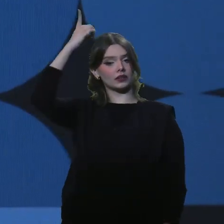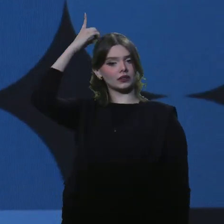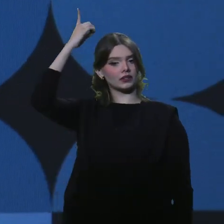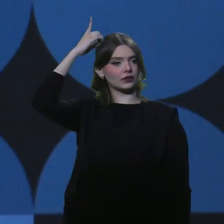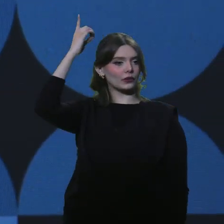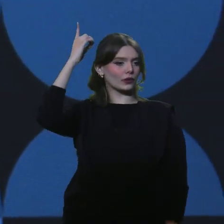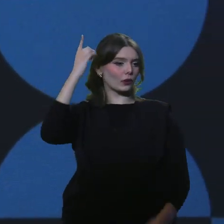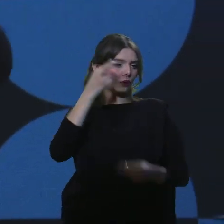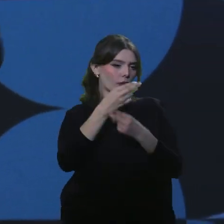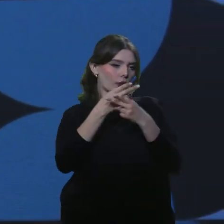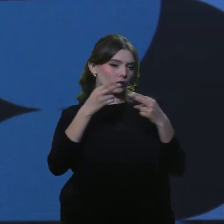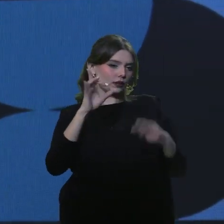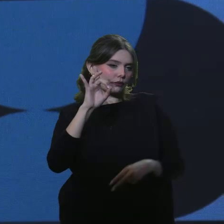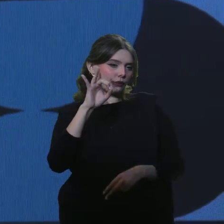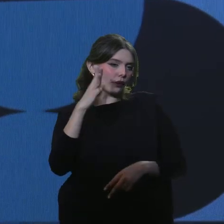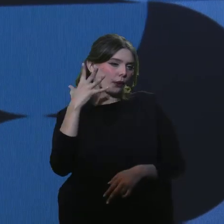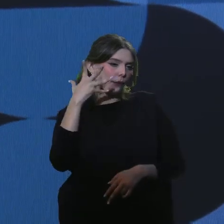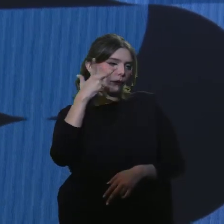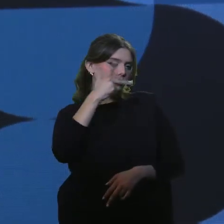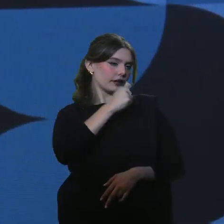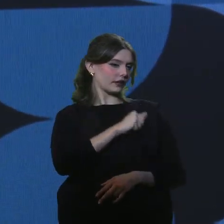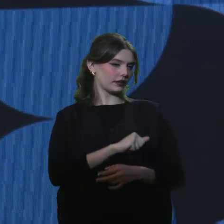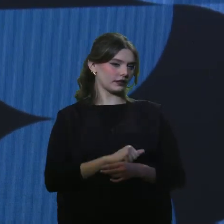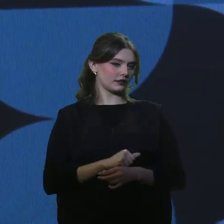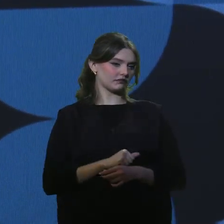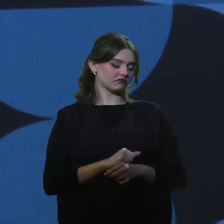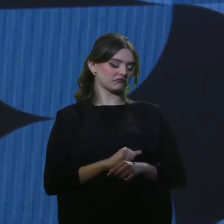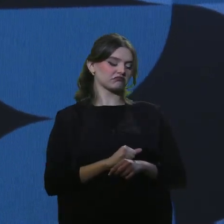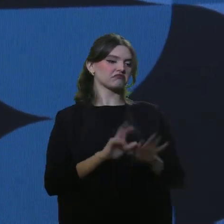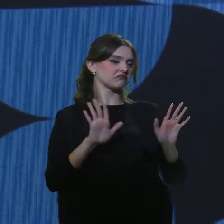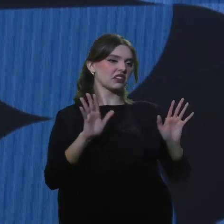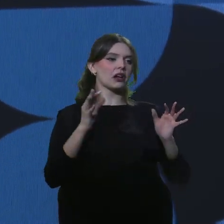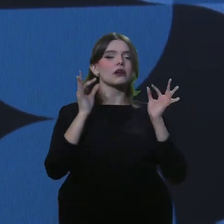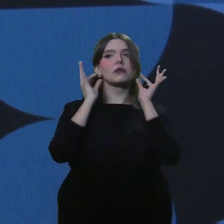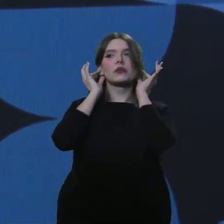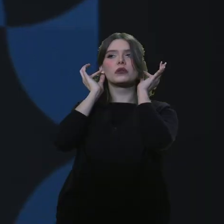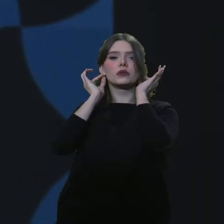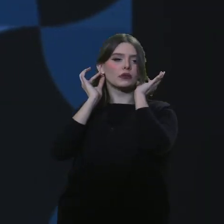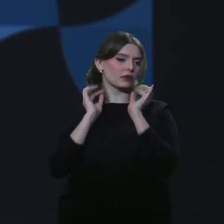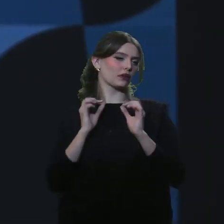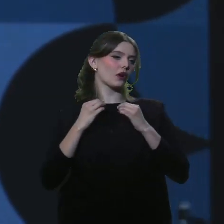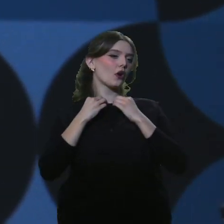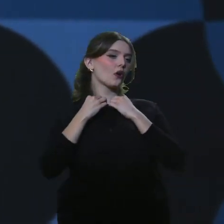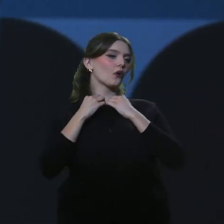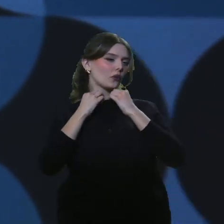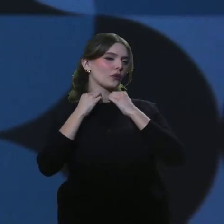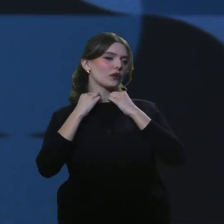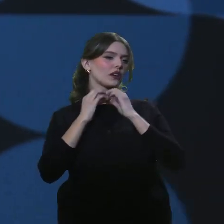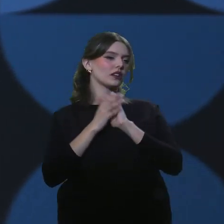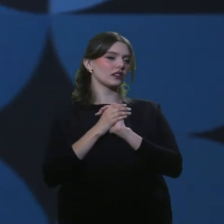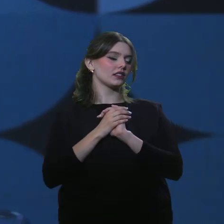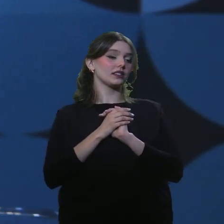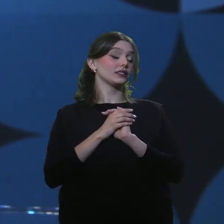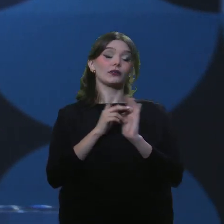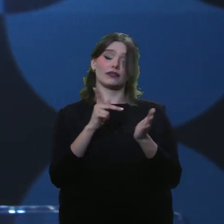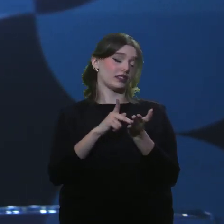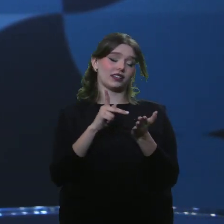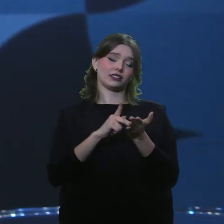a gente coloca. Um colar, brinco, relógio, algo que nos deixa mais bonito. Isso não é